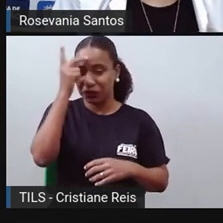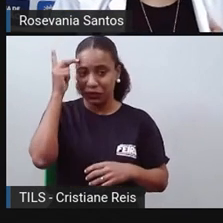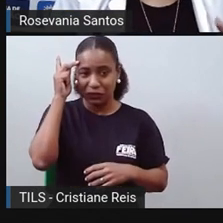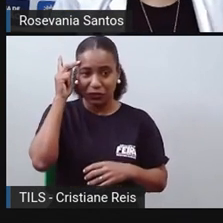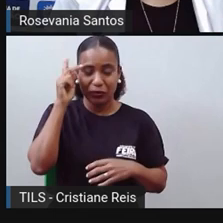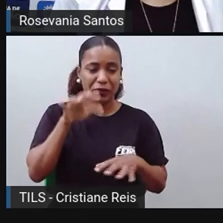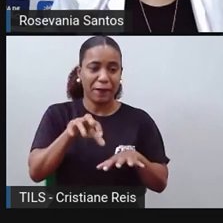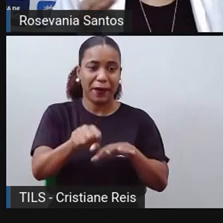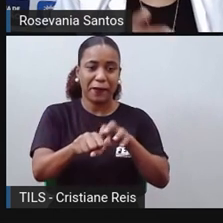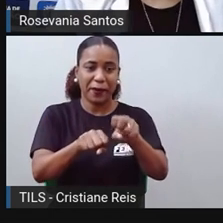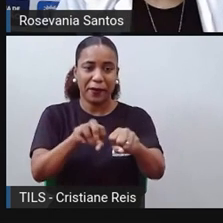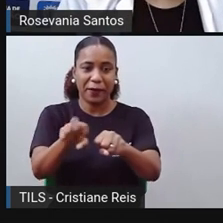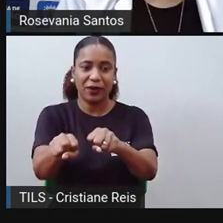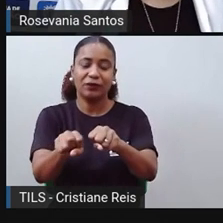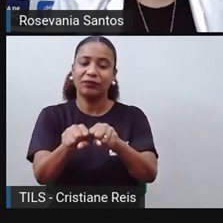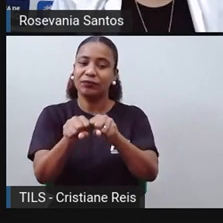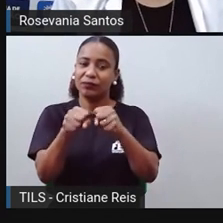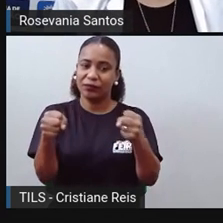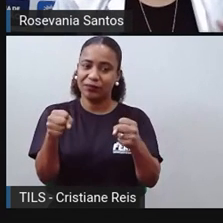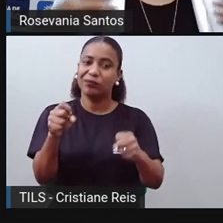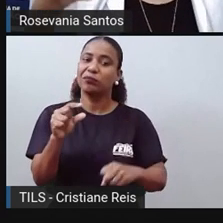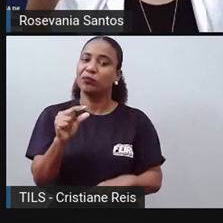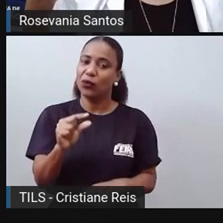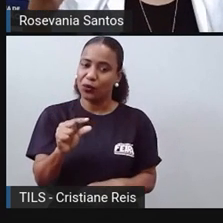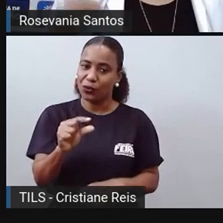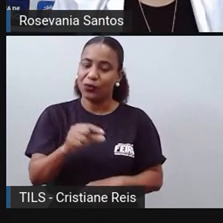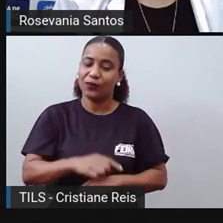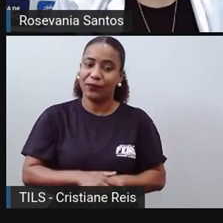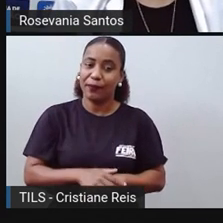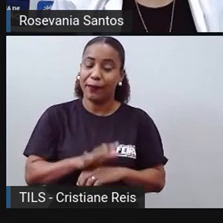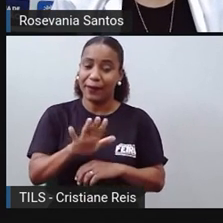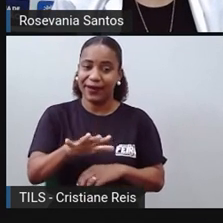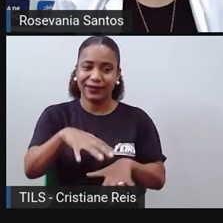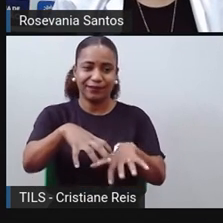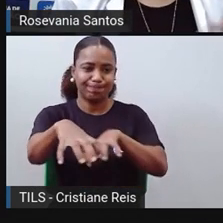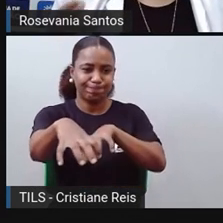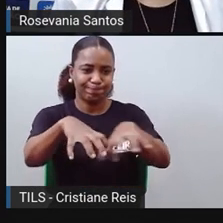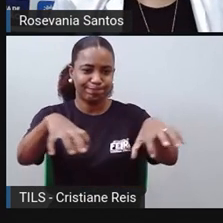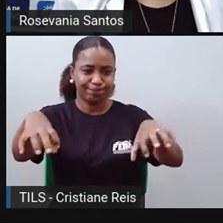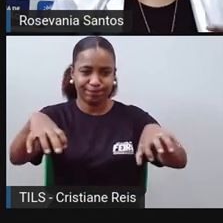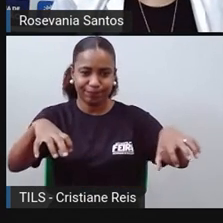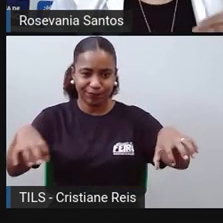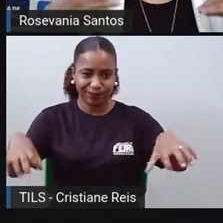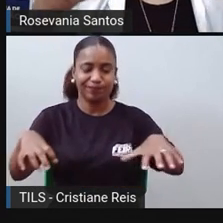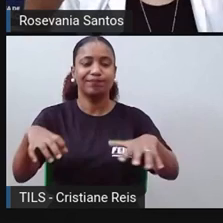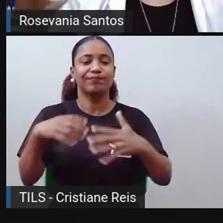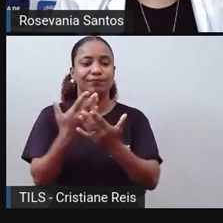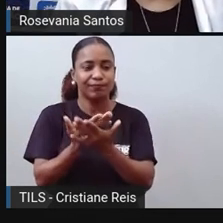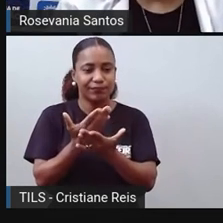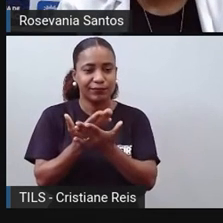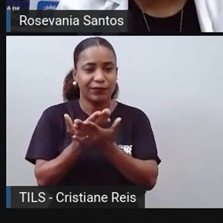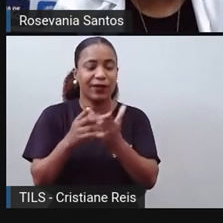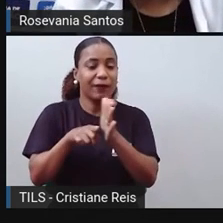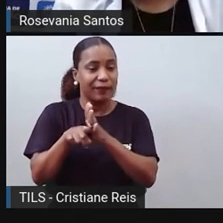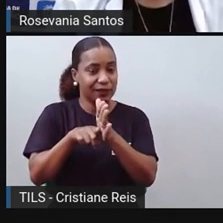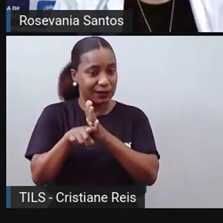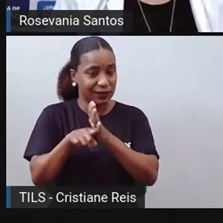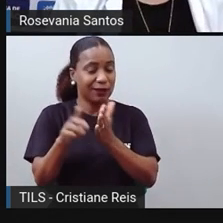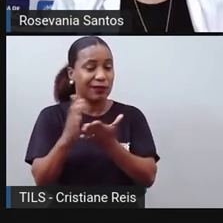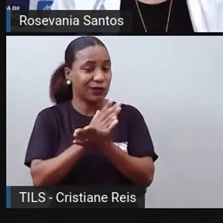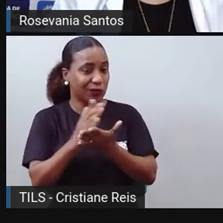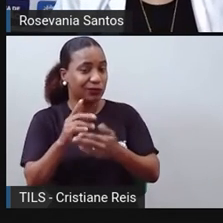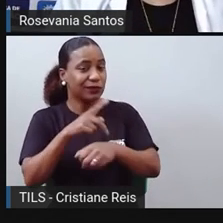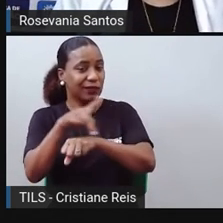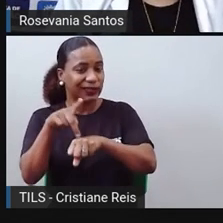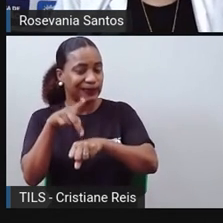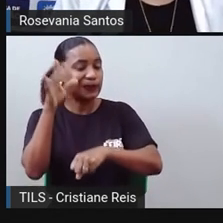pouco explorada ainda, mas tem bases ali estudando, e que são ricas em petróleo, que acaba até atraindo a atenção de grandes